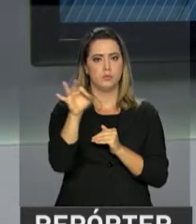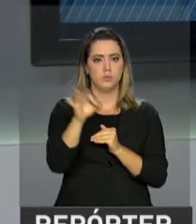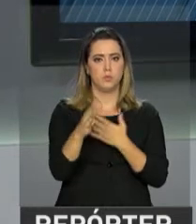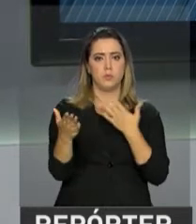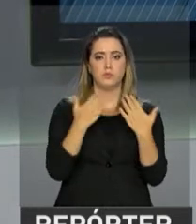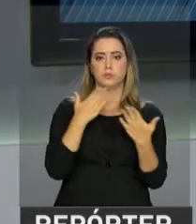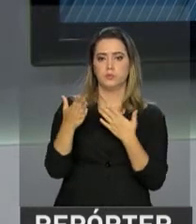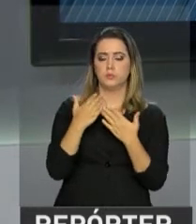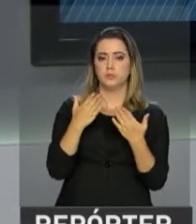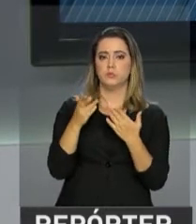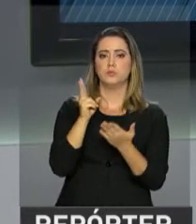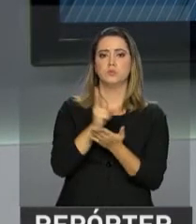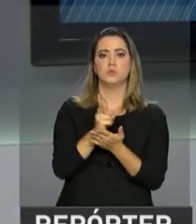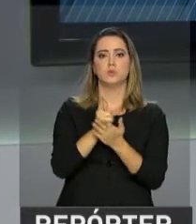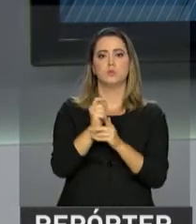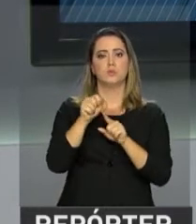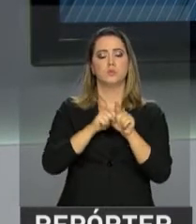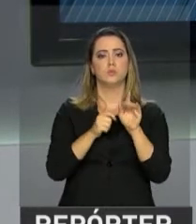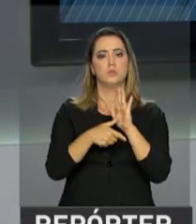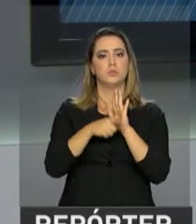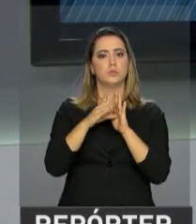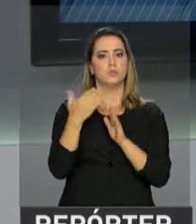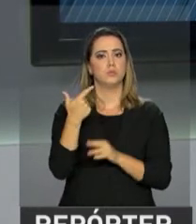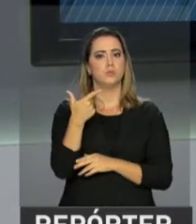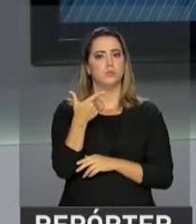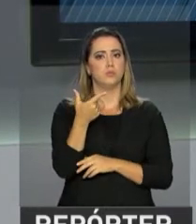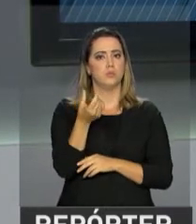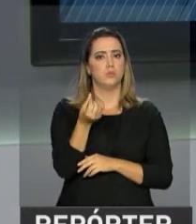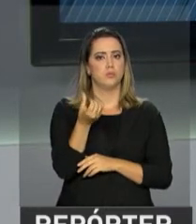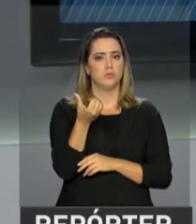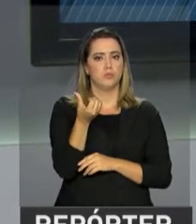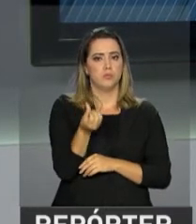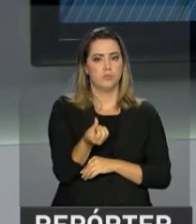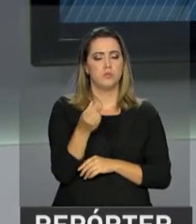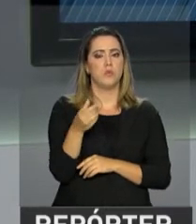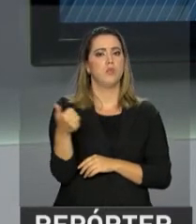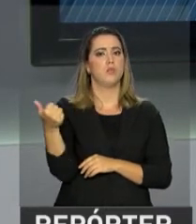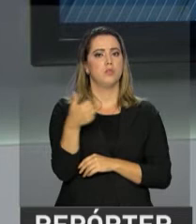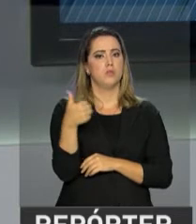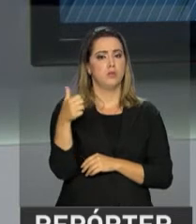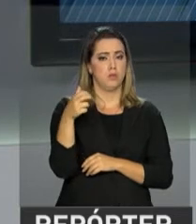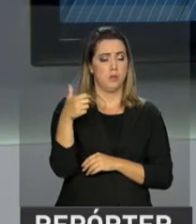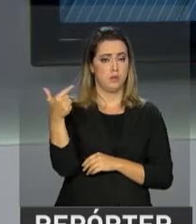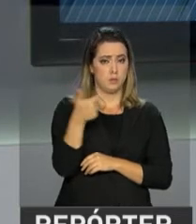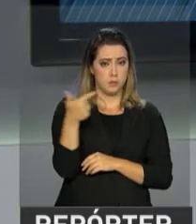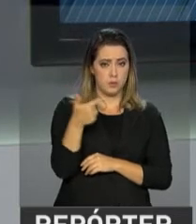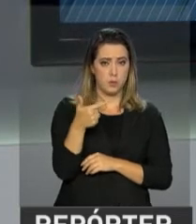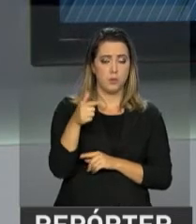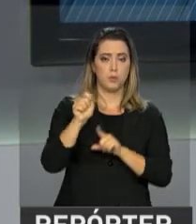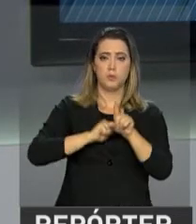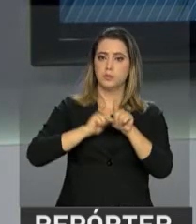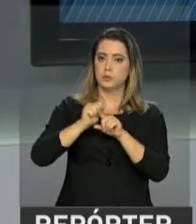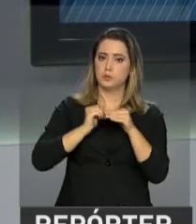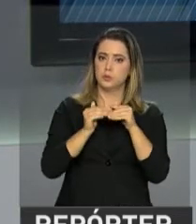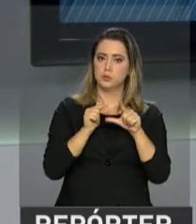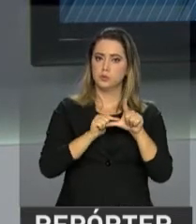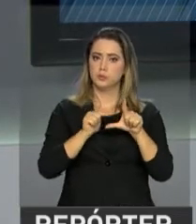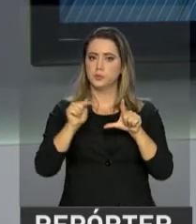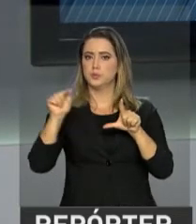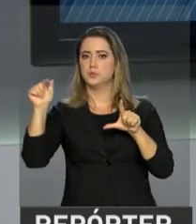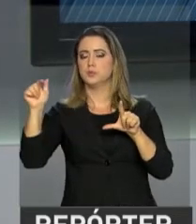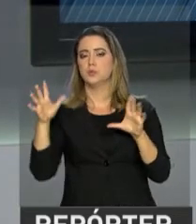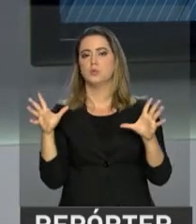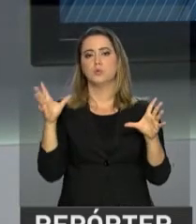16,7% em comparação com o mesmo mês de 2016. Este foi o 12º mês consecutivo de alta do índice.